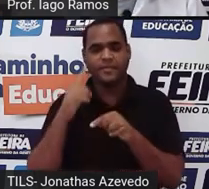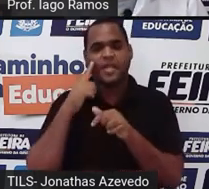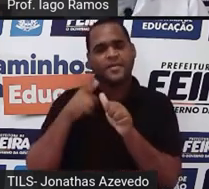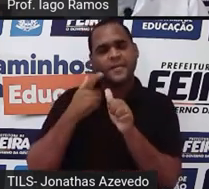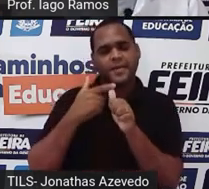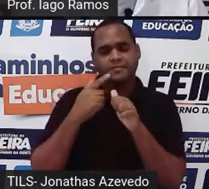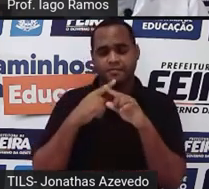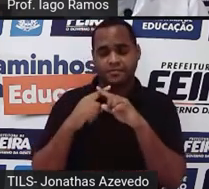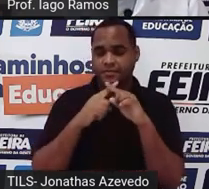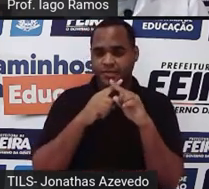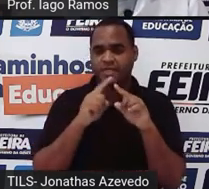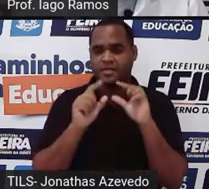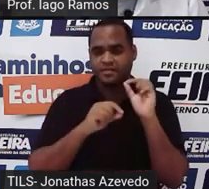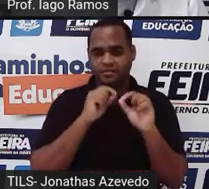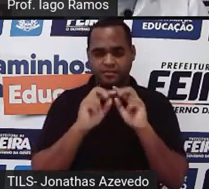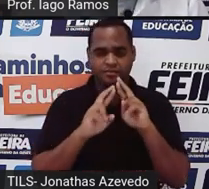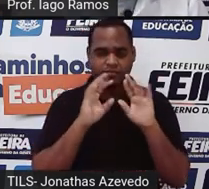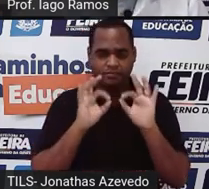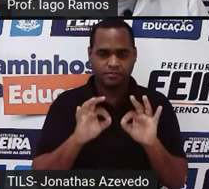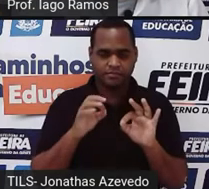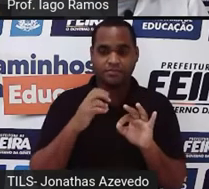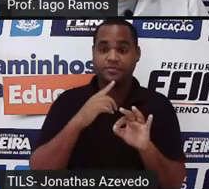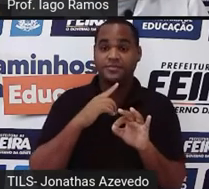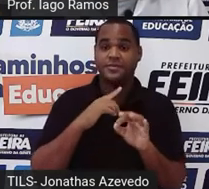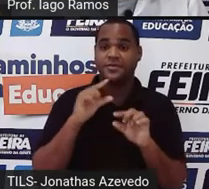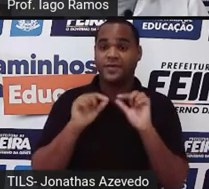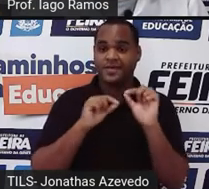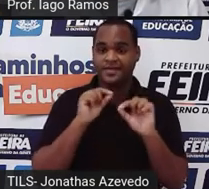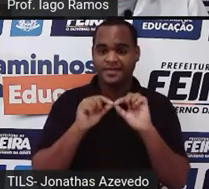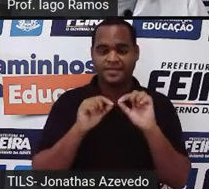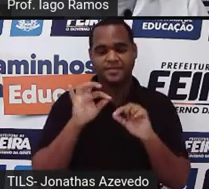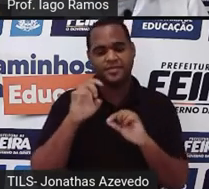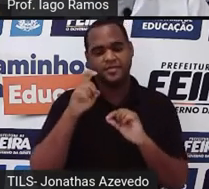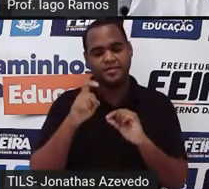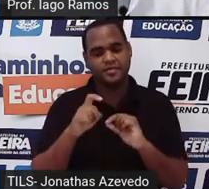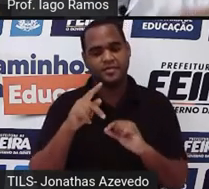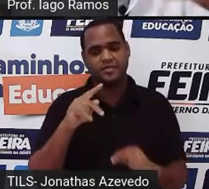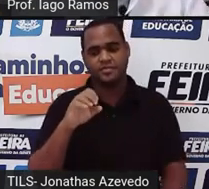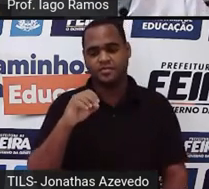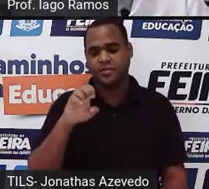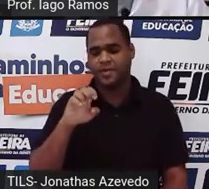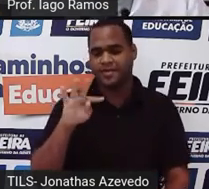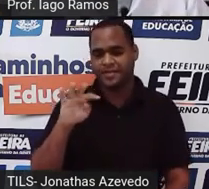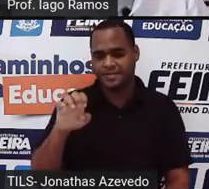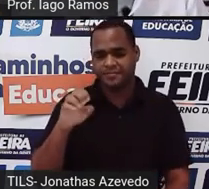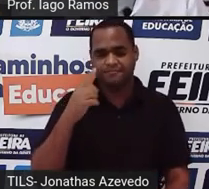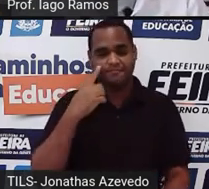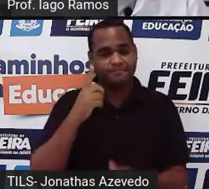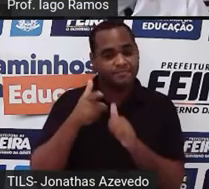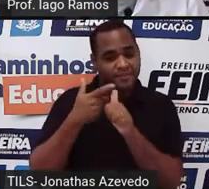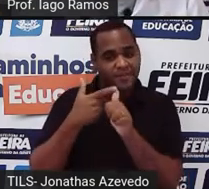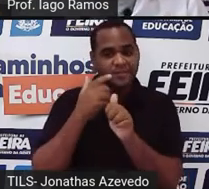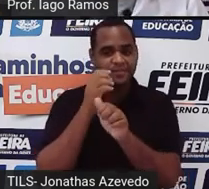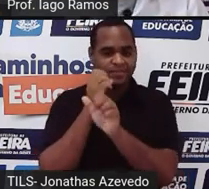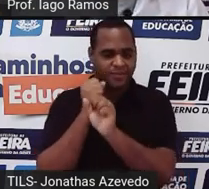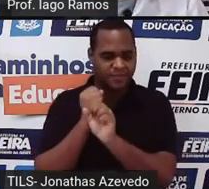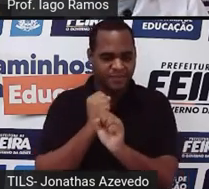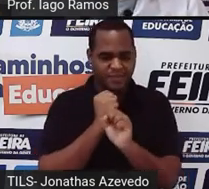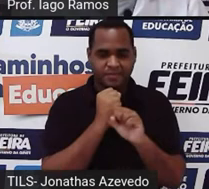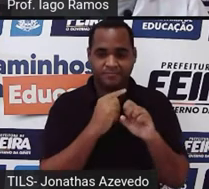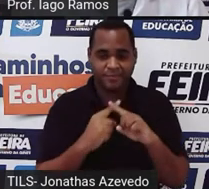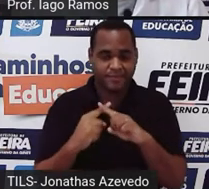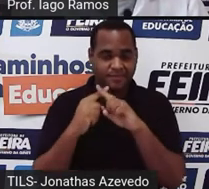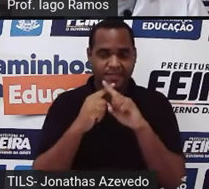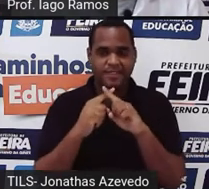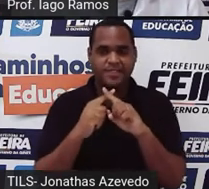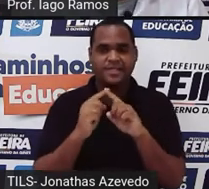bases, fica elevado aquele expoente que apareceu nas potências, calcula essa última potência e encontra o